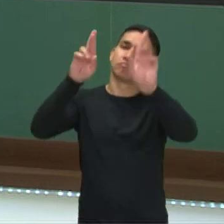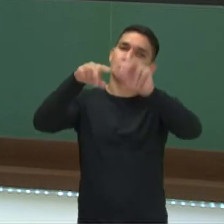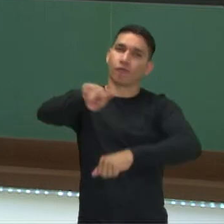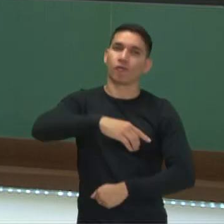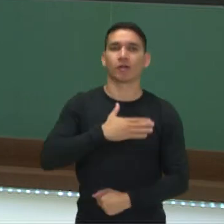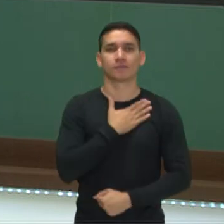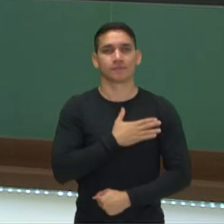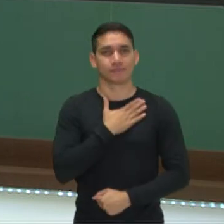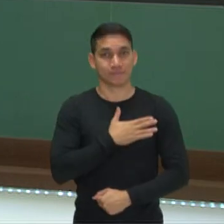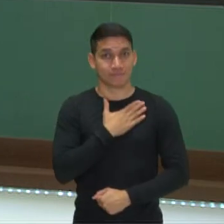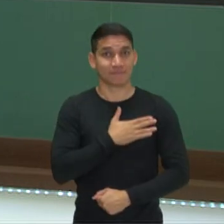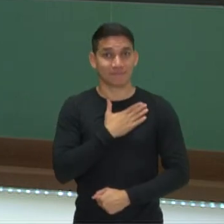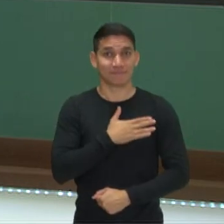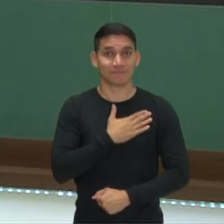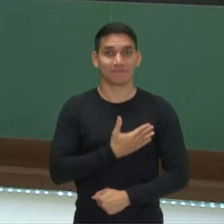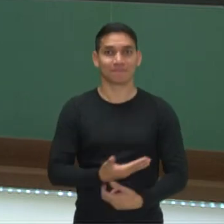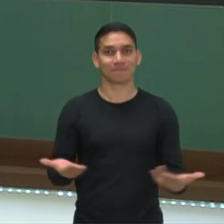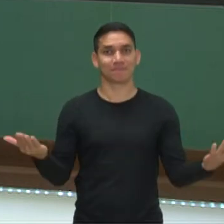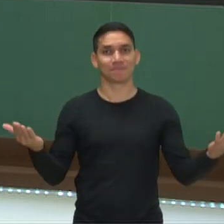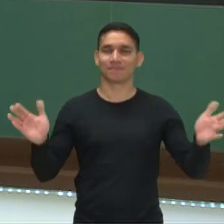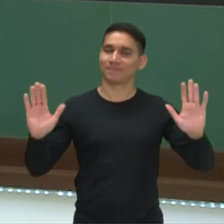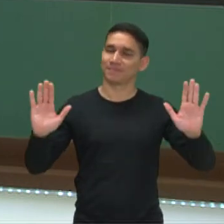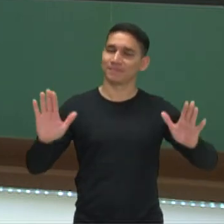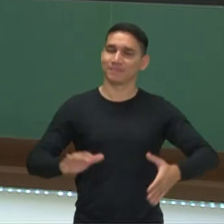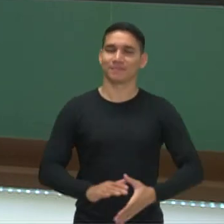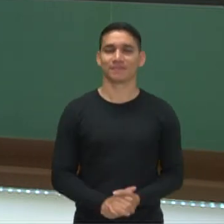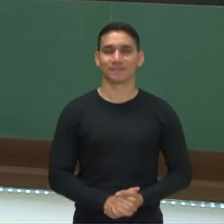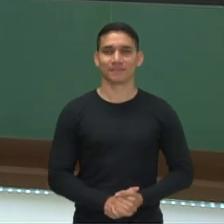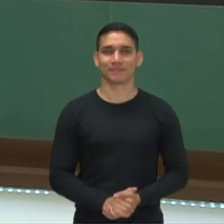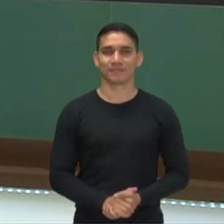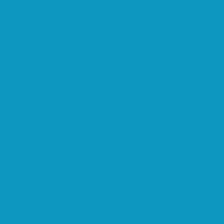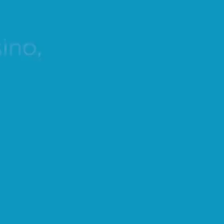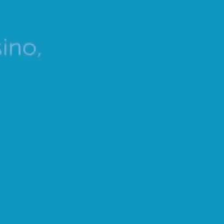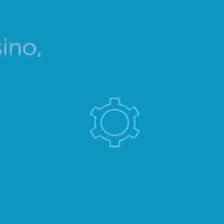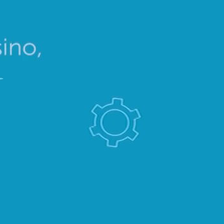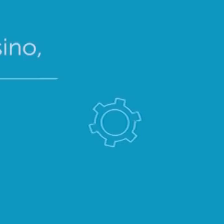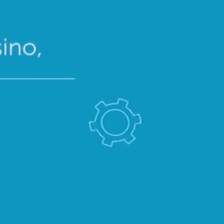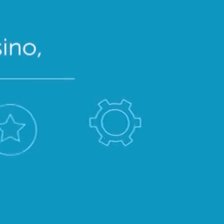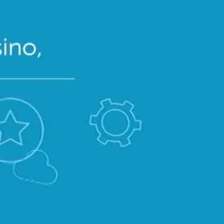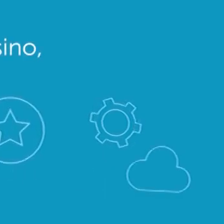Espero que você tenha gostado e até breve.